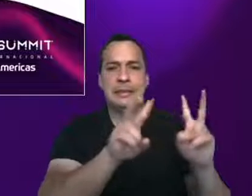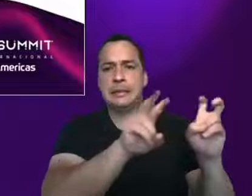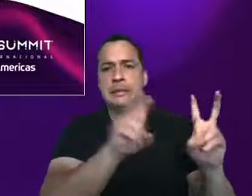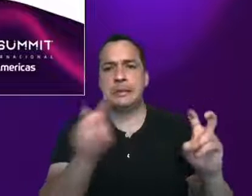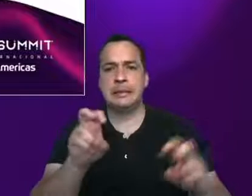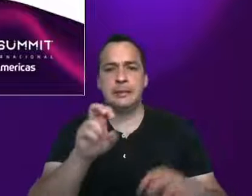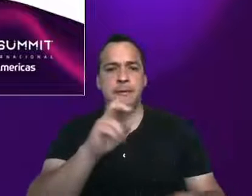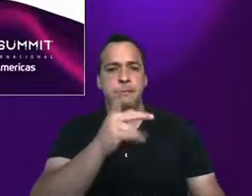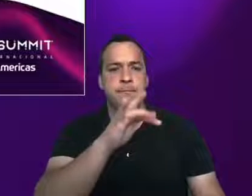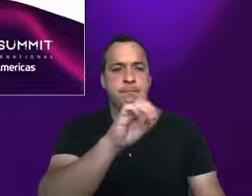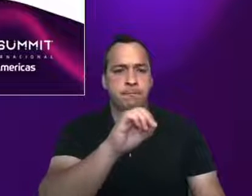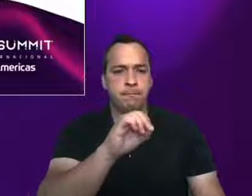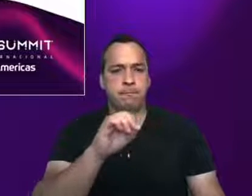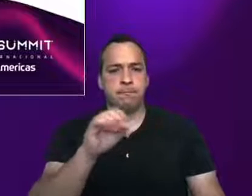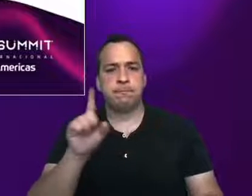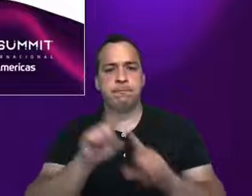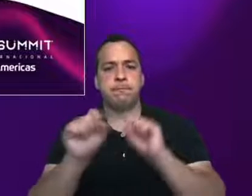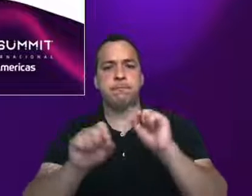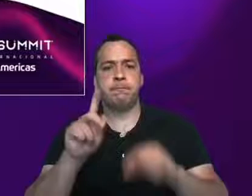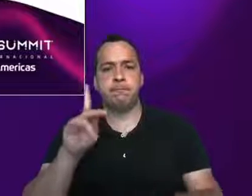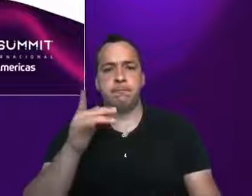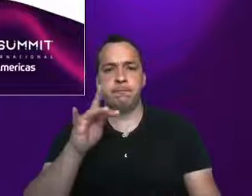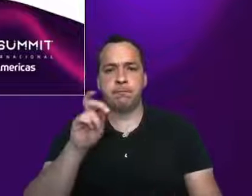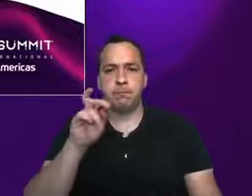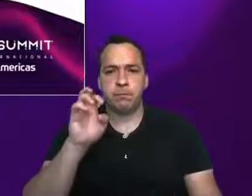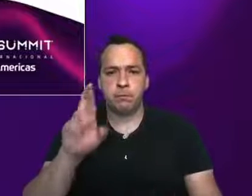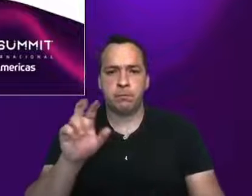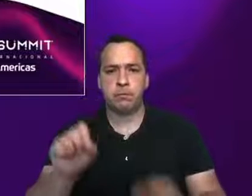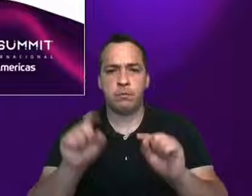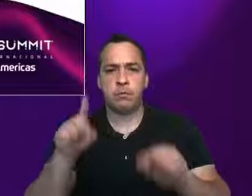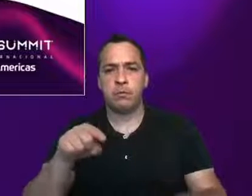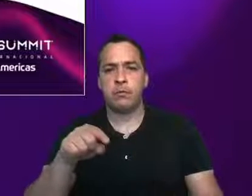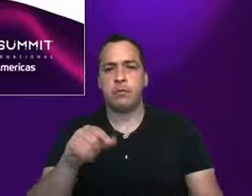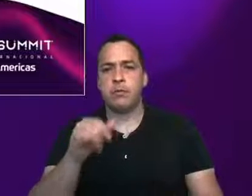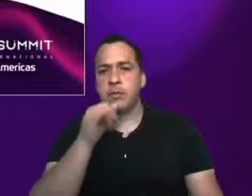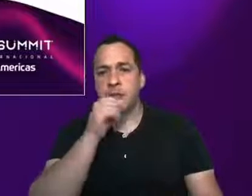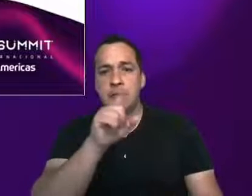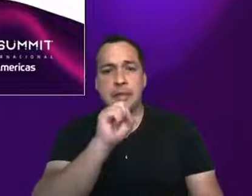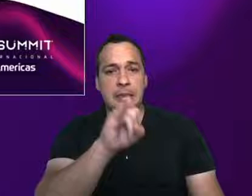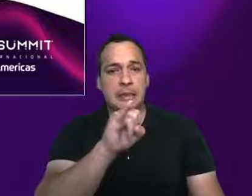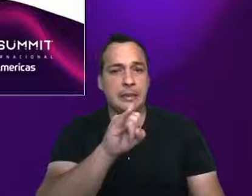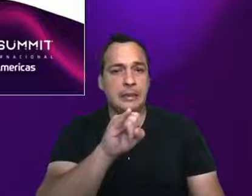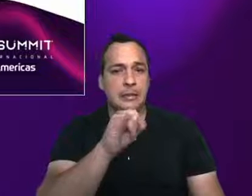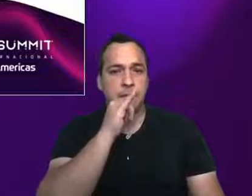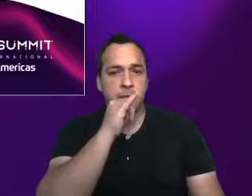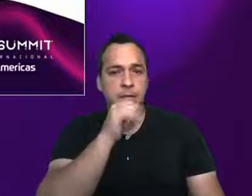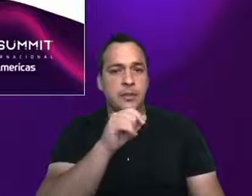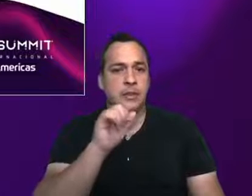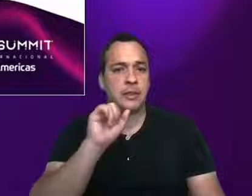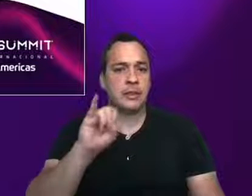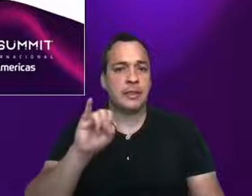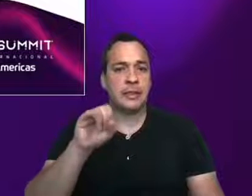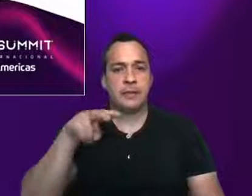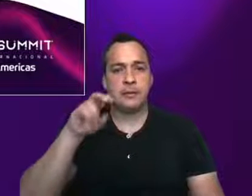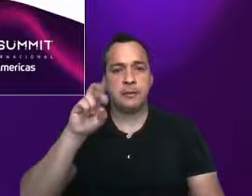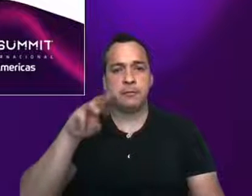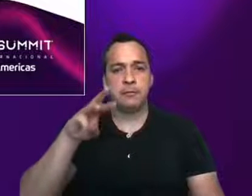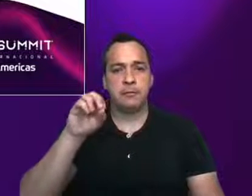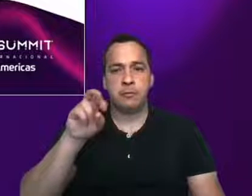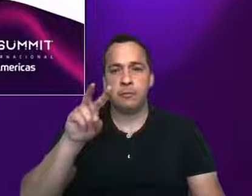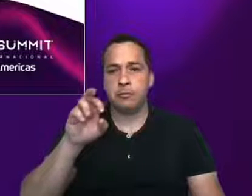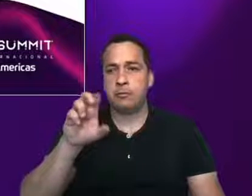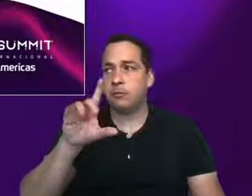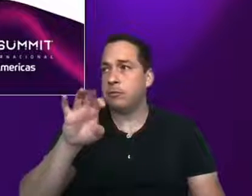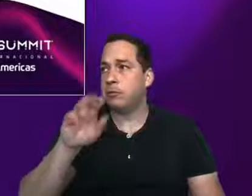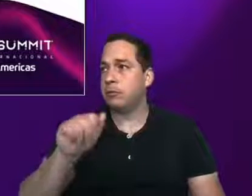deletérias ao paciente. Então, você ter um status volêmico de normovolemia, tá, é sempre